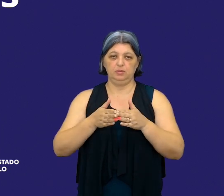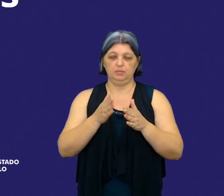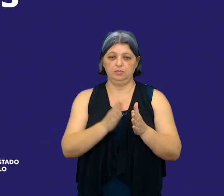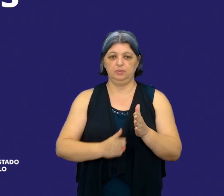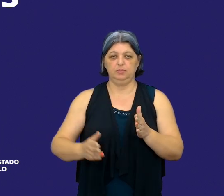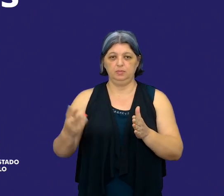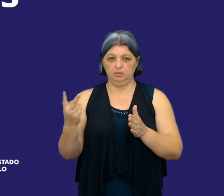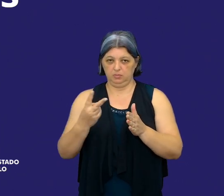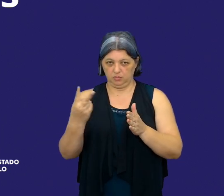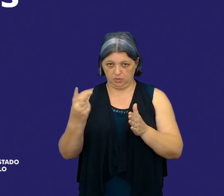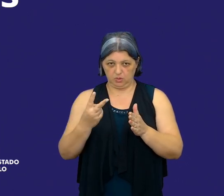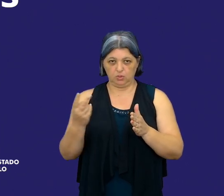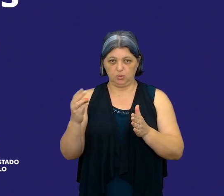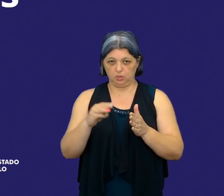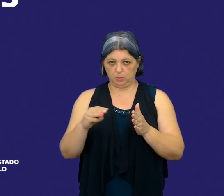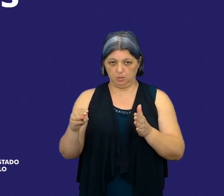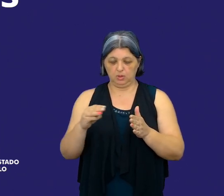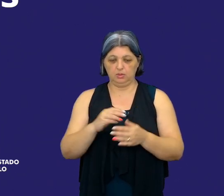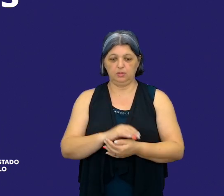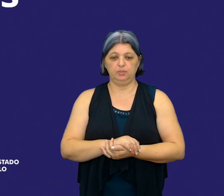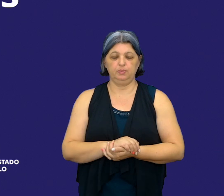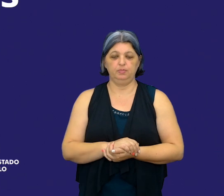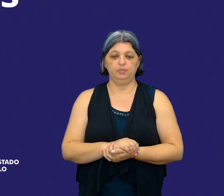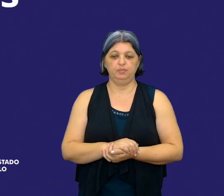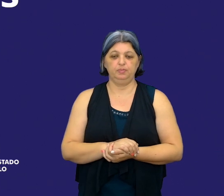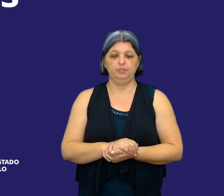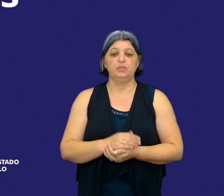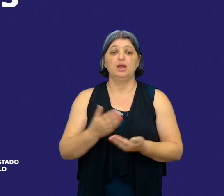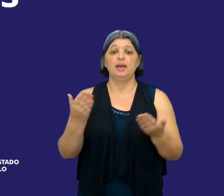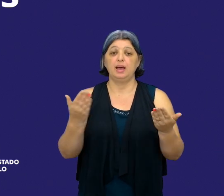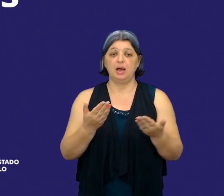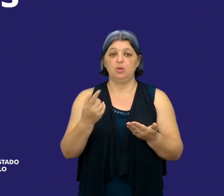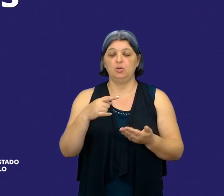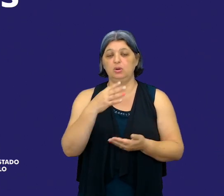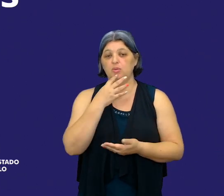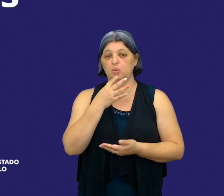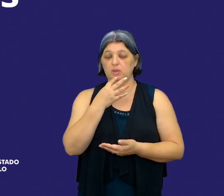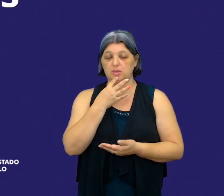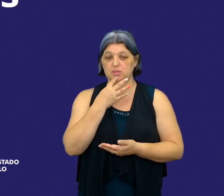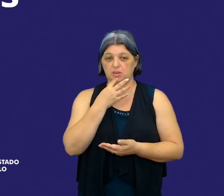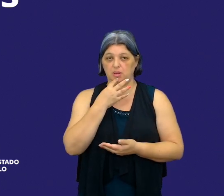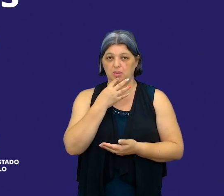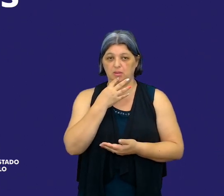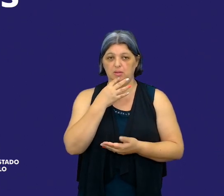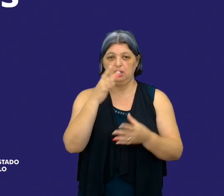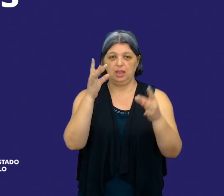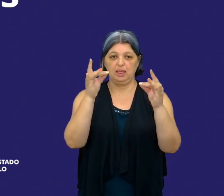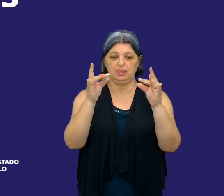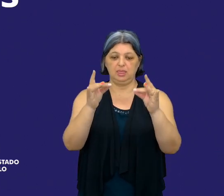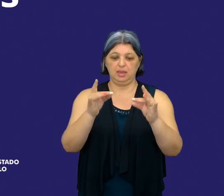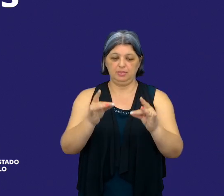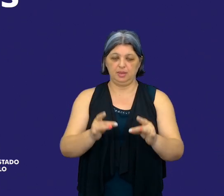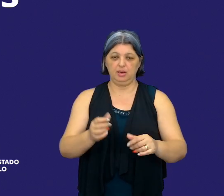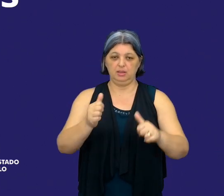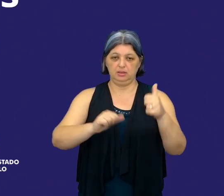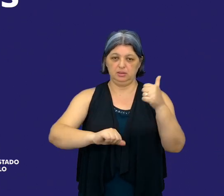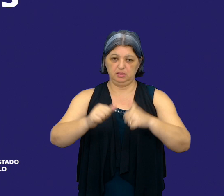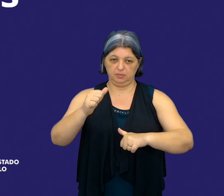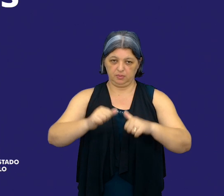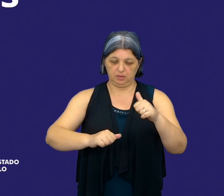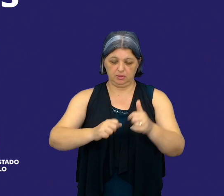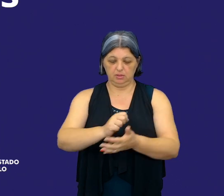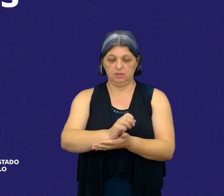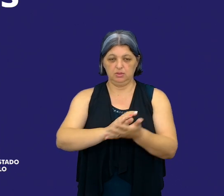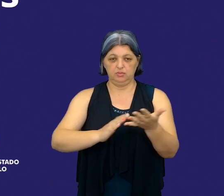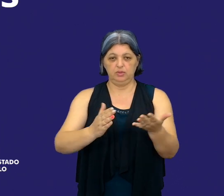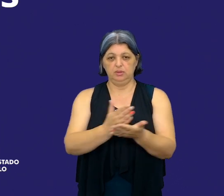Chegamos, então, no nosso segundo momento. Agora, então, vamos conhecer em detalhes e analisar algumas atividades